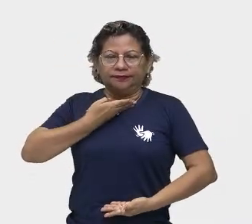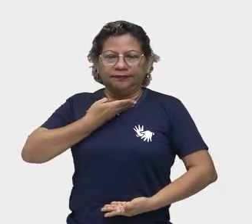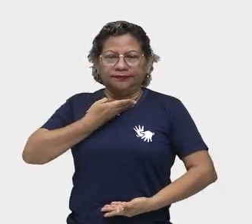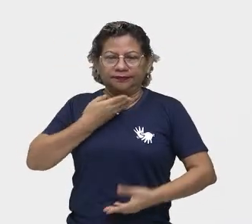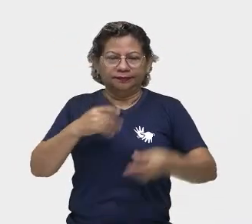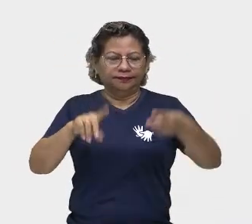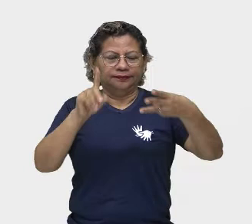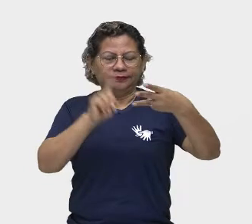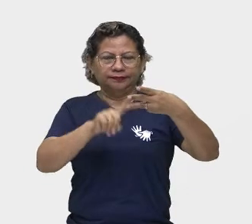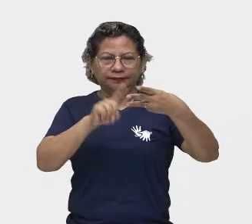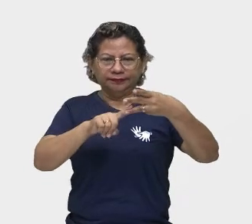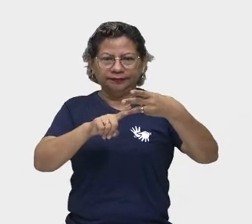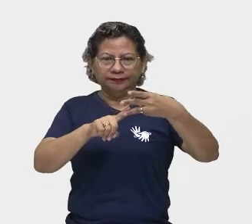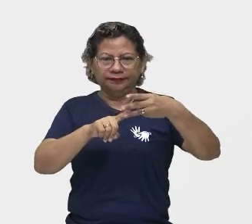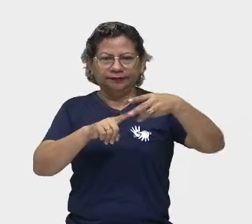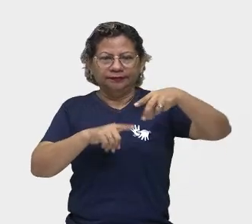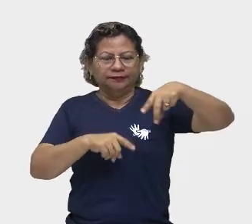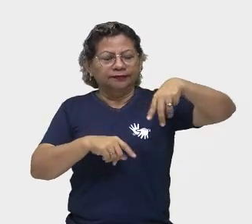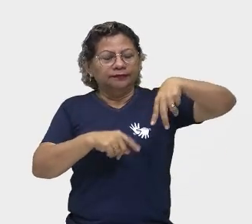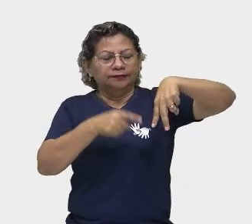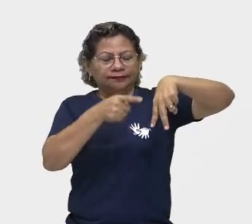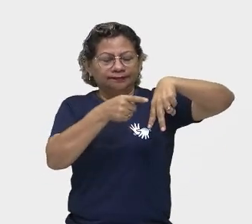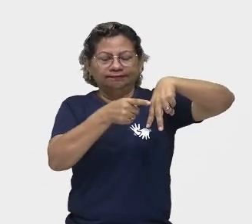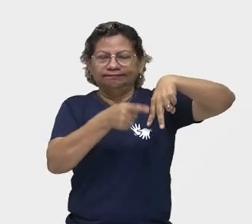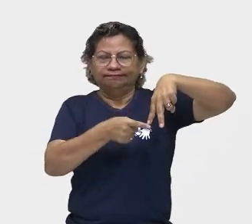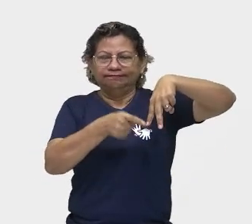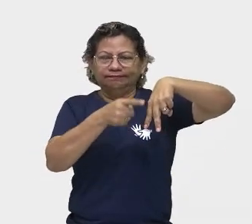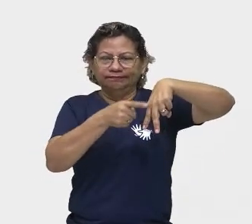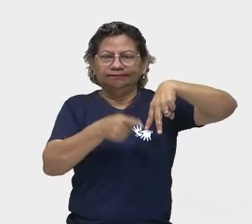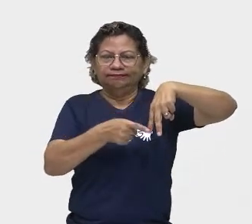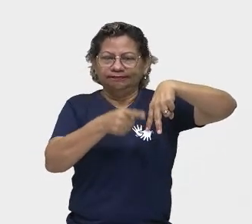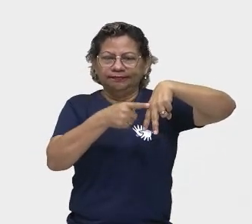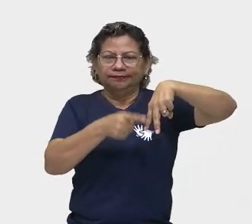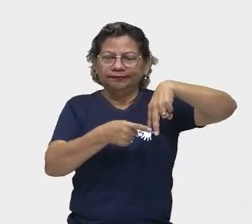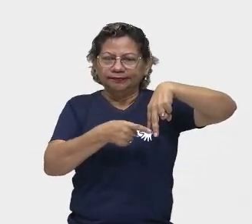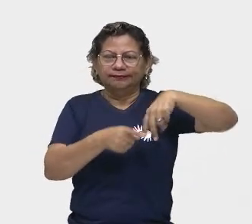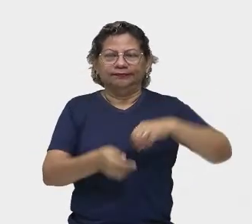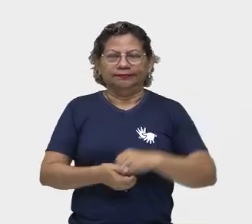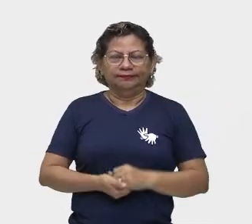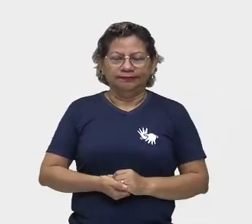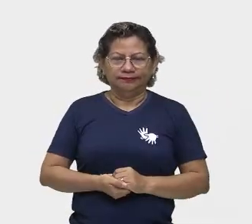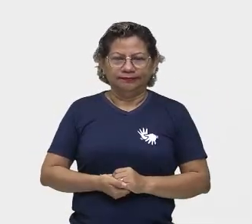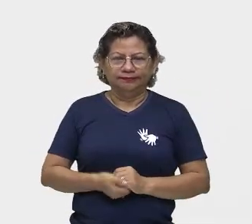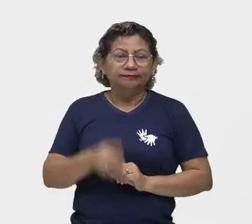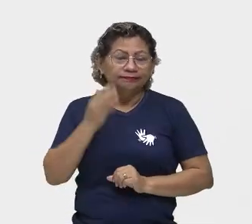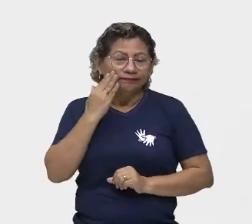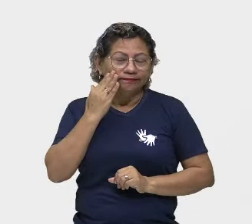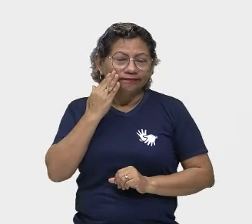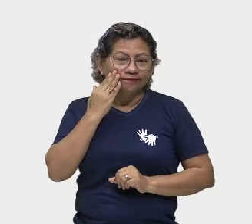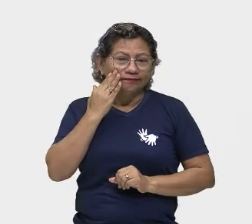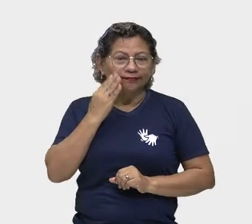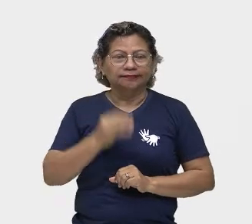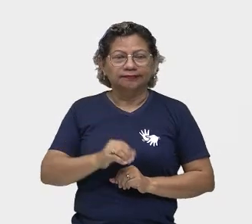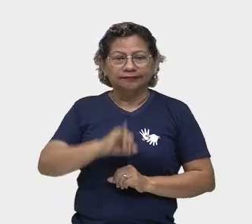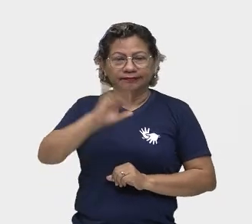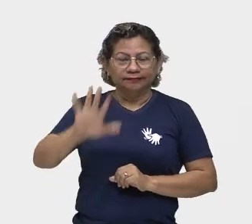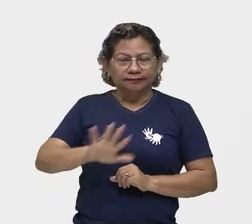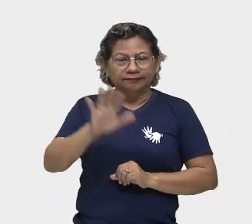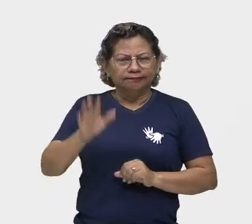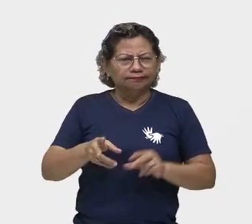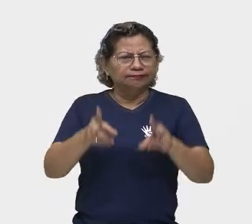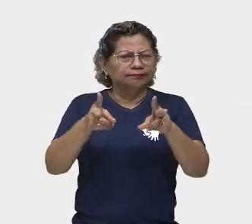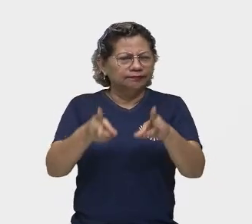imagem a gente observa ali é a imagem que representa para gente né a gente consegue